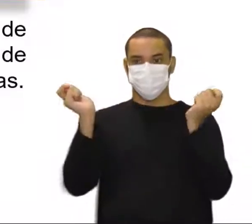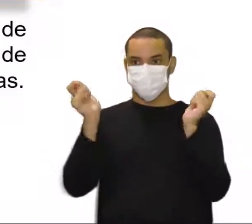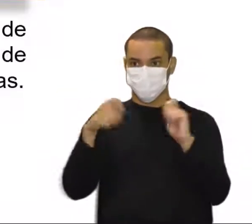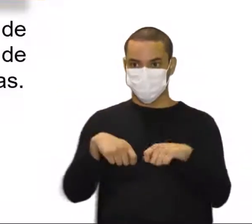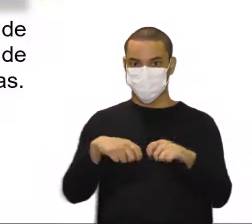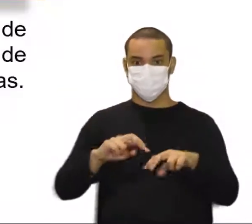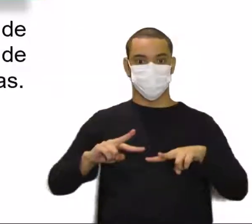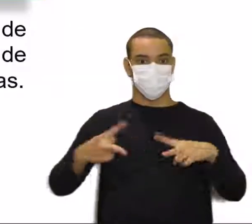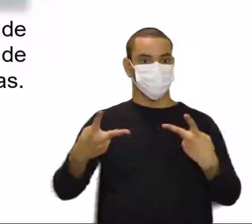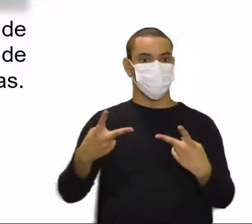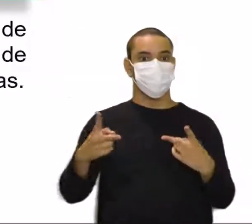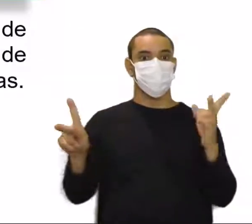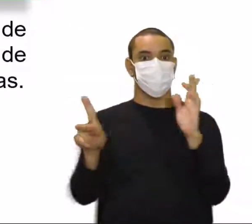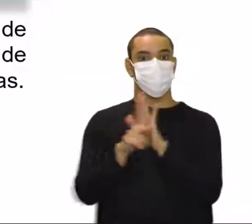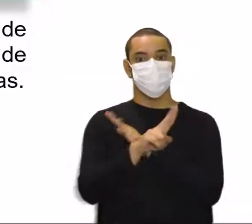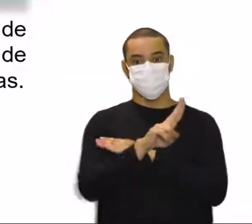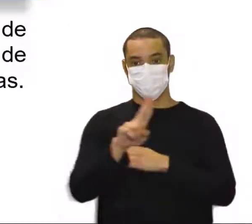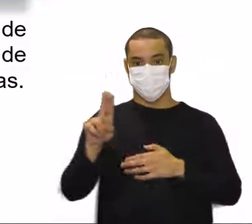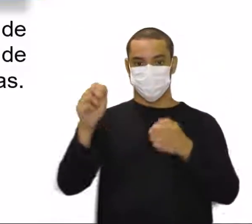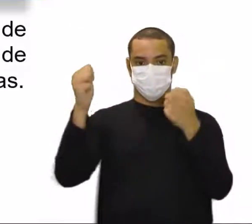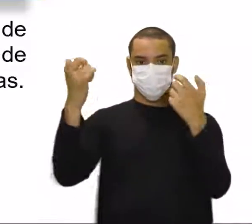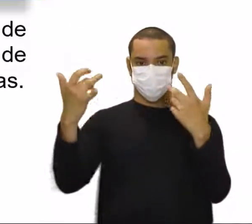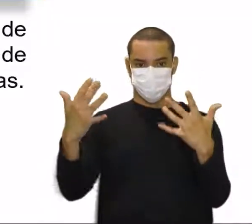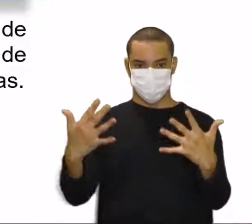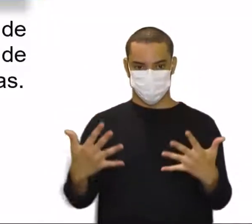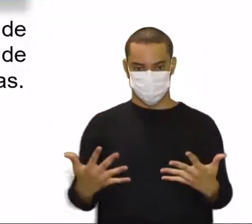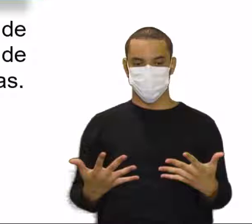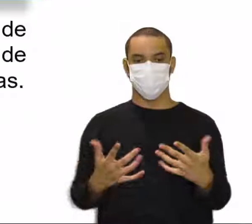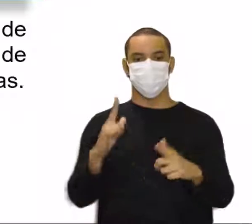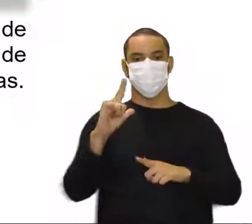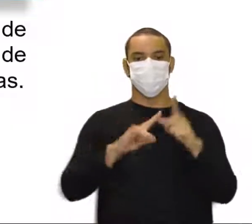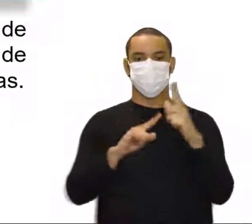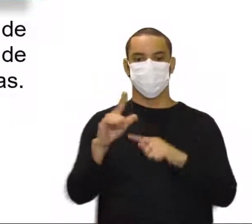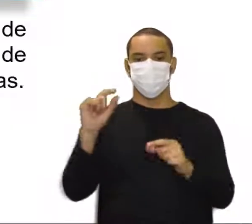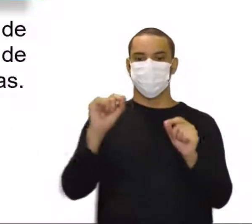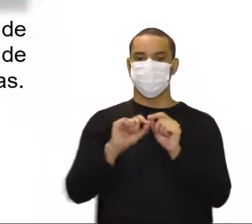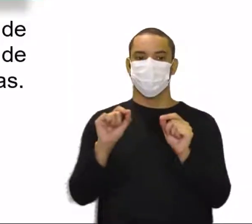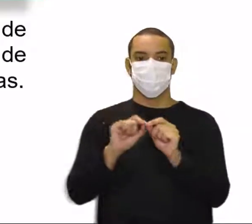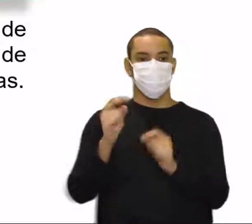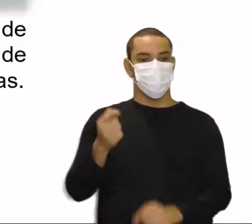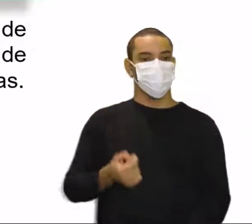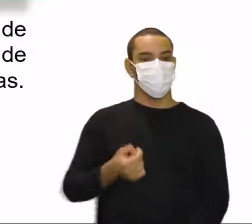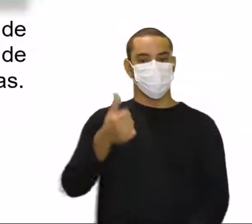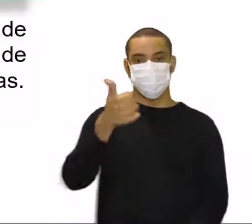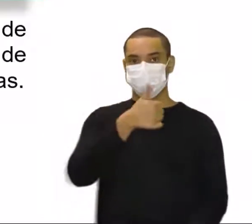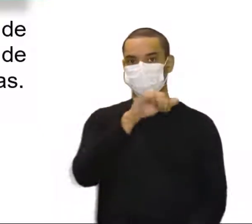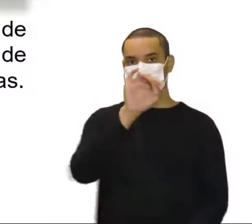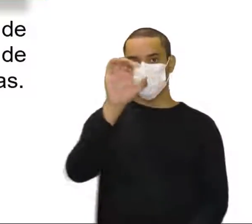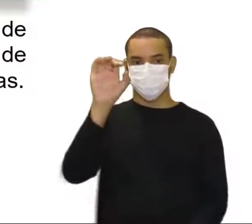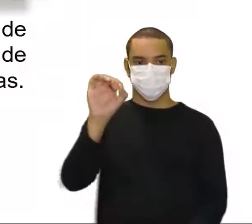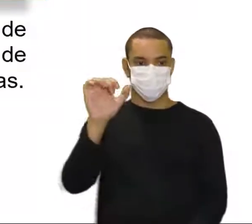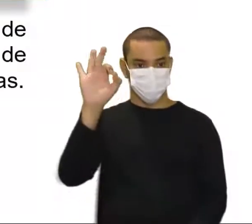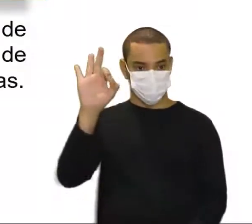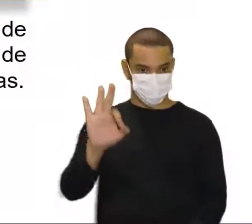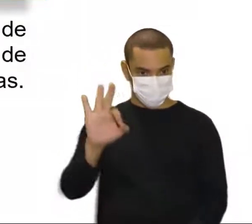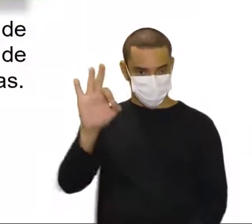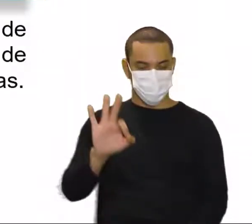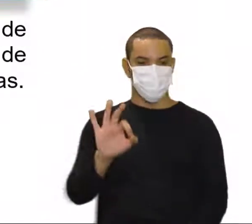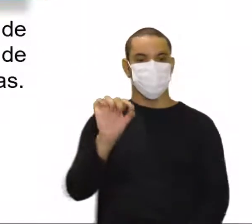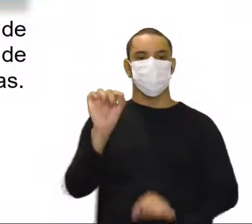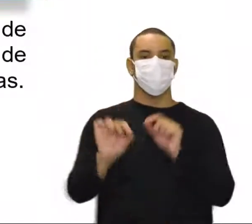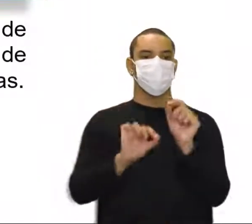aí. E como o próprio nome indica, as estrelas de nêutrons são feitas quase que inteiramente de nêutrons, que são